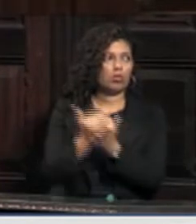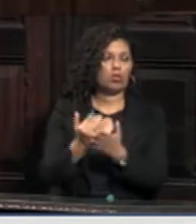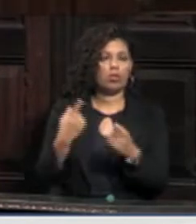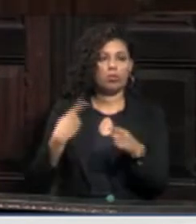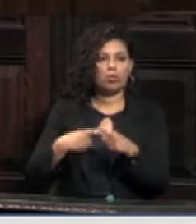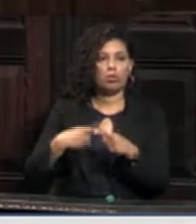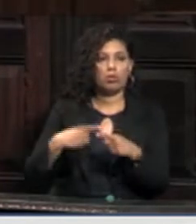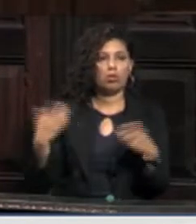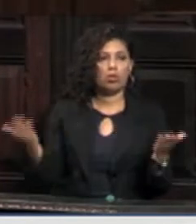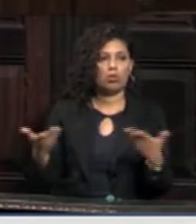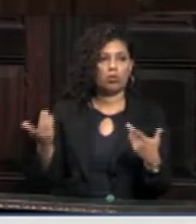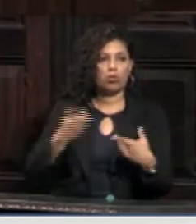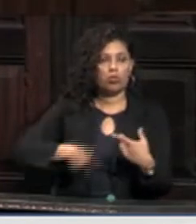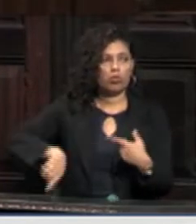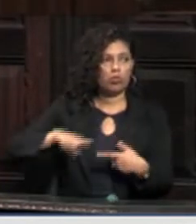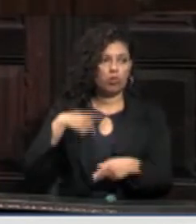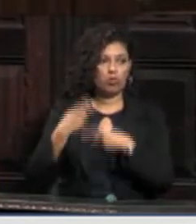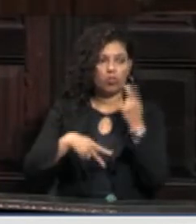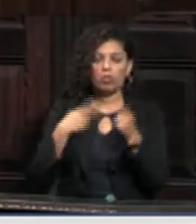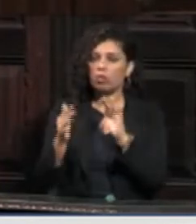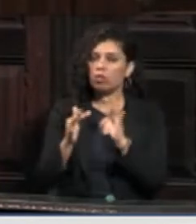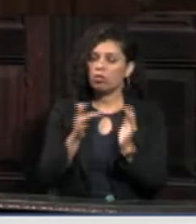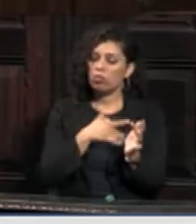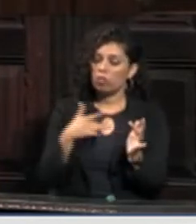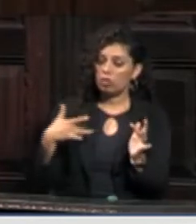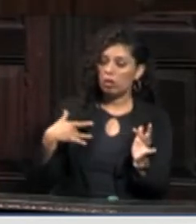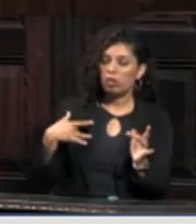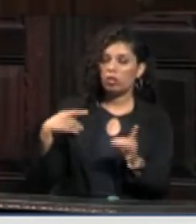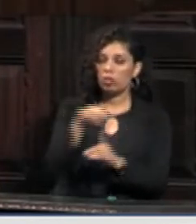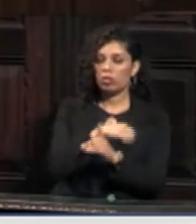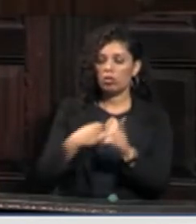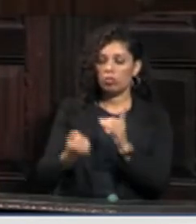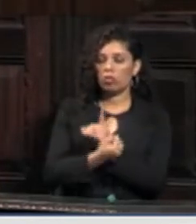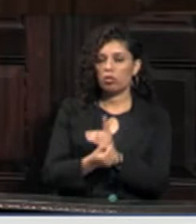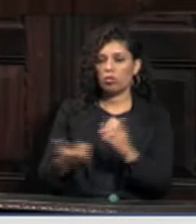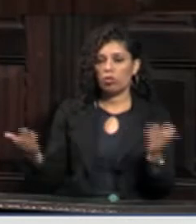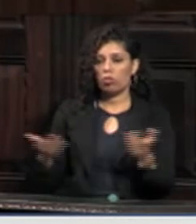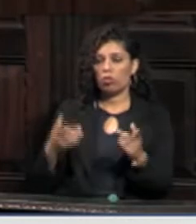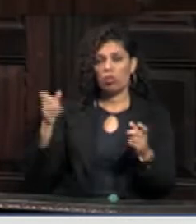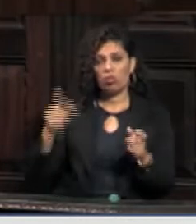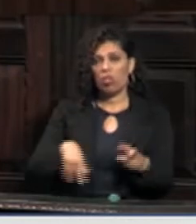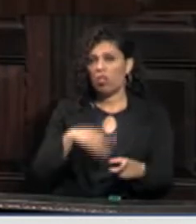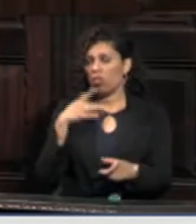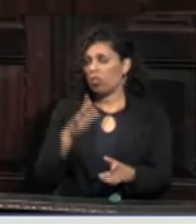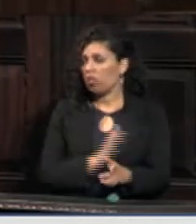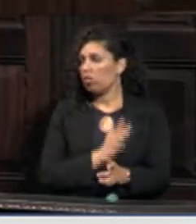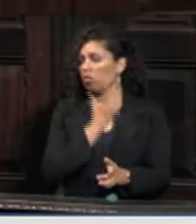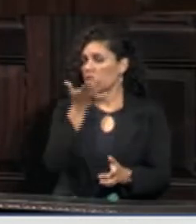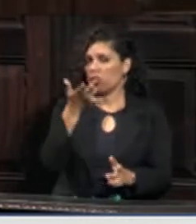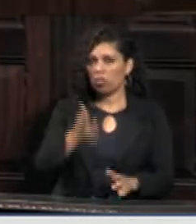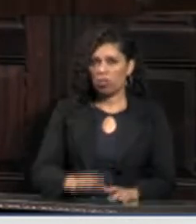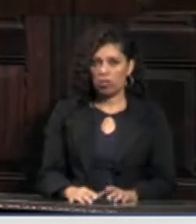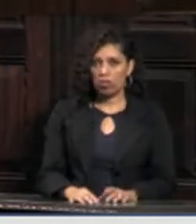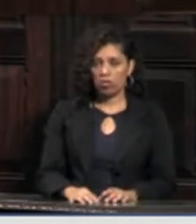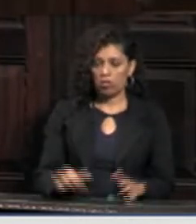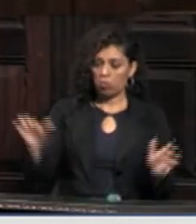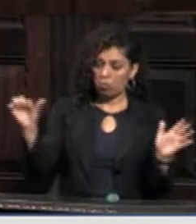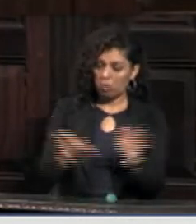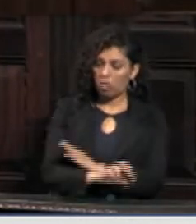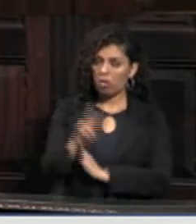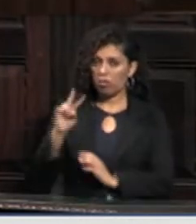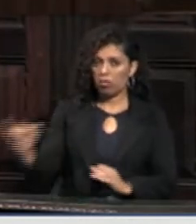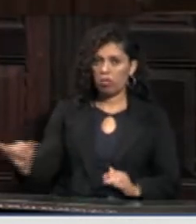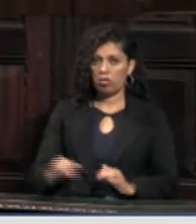lidando, como falei aqui, com saúde pública que já está uma porcaria e arrisca a nós piorarmos